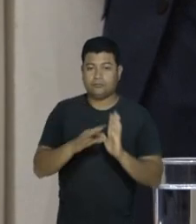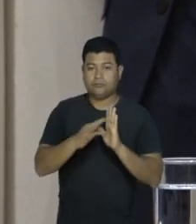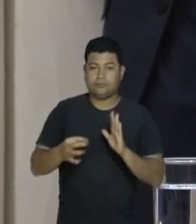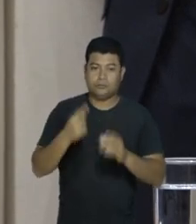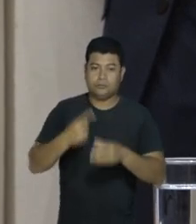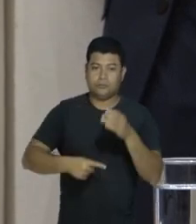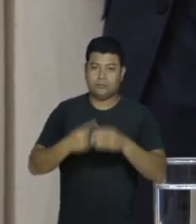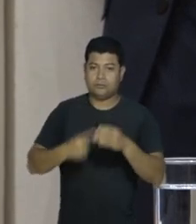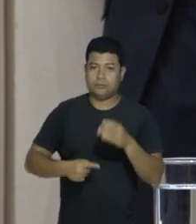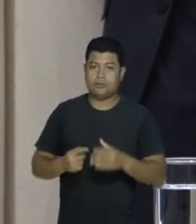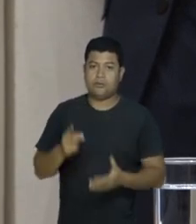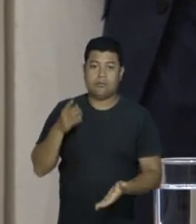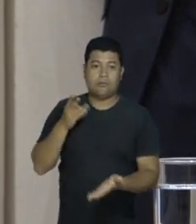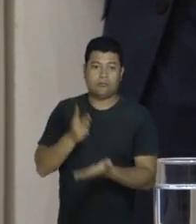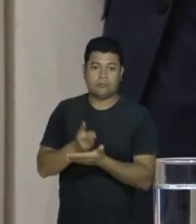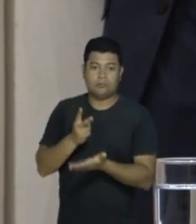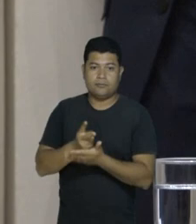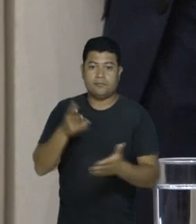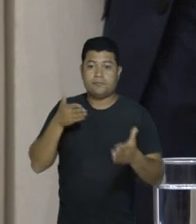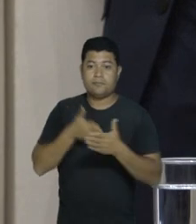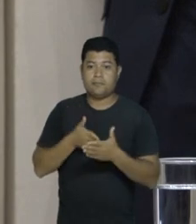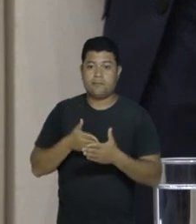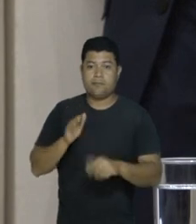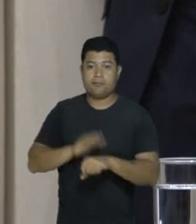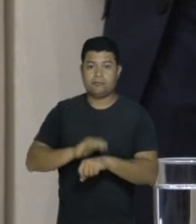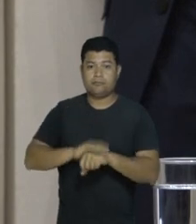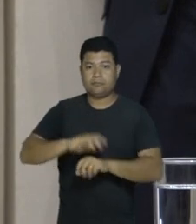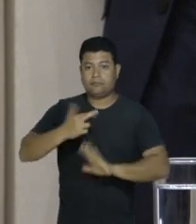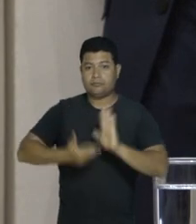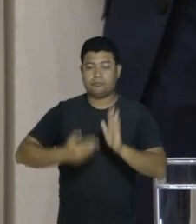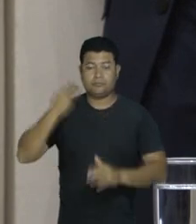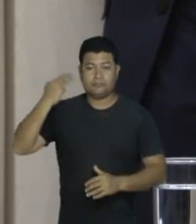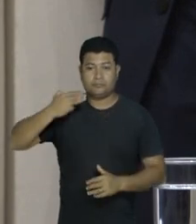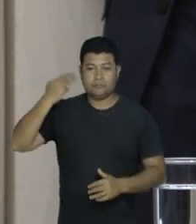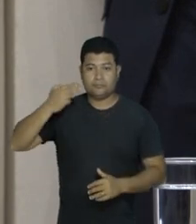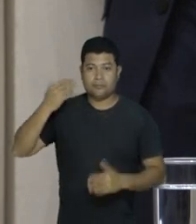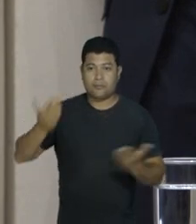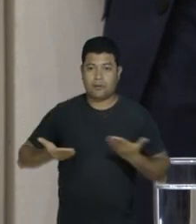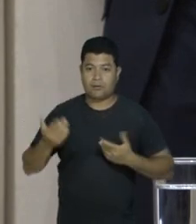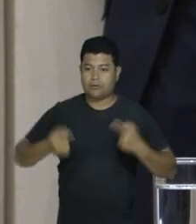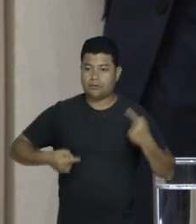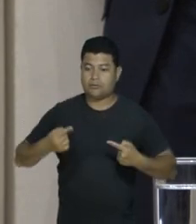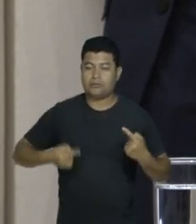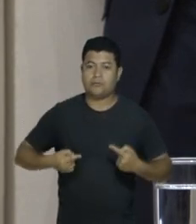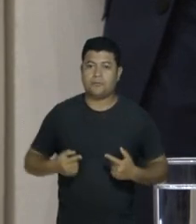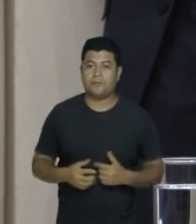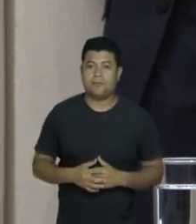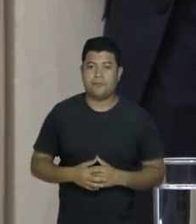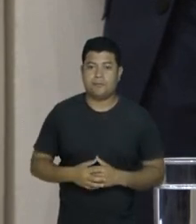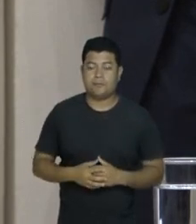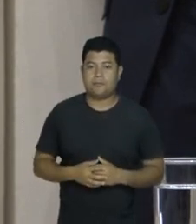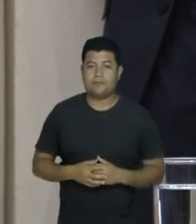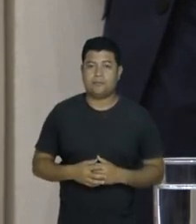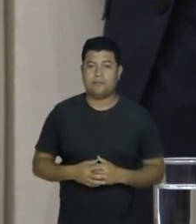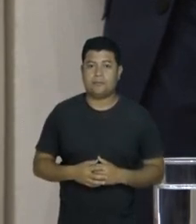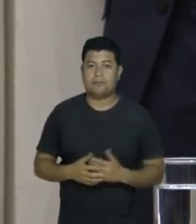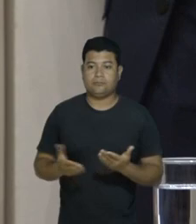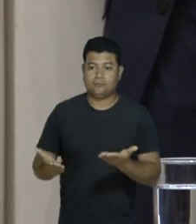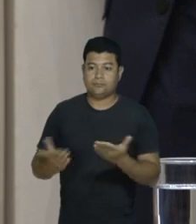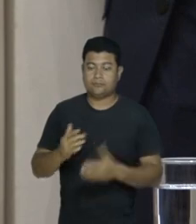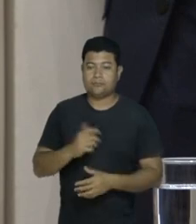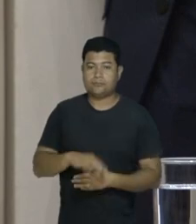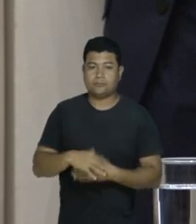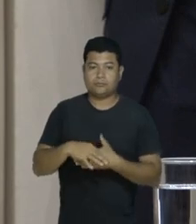e Justiça pela manutenção do veto. Relator deputado Márcio Machado, em discussão. Com a palavra o líder de governo,